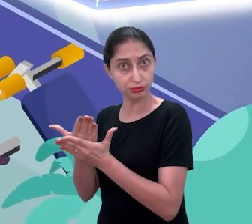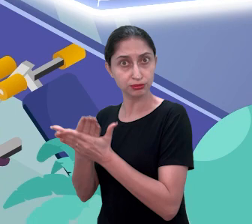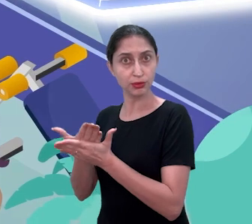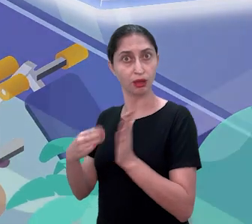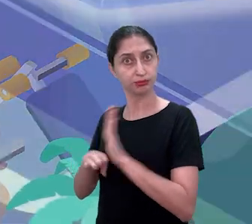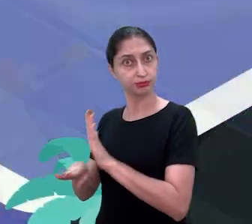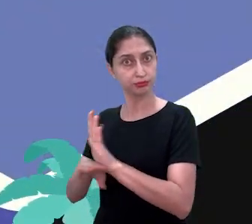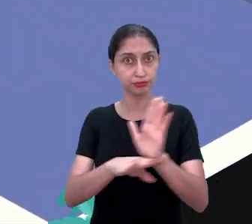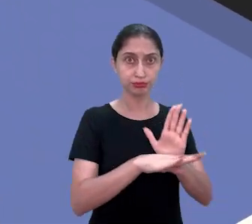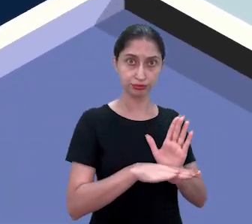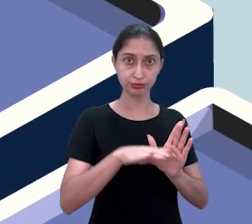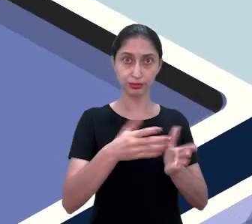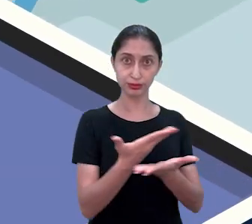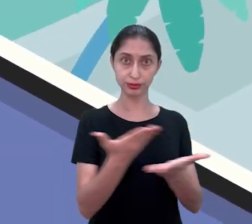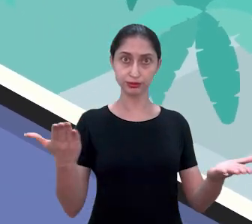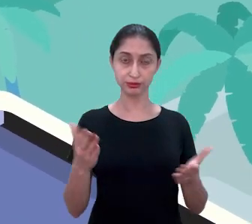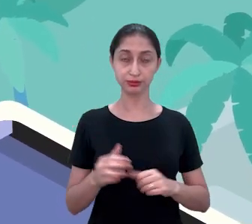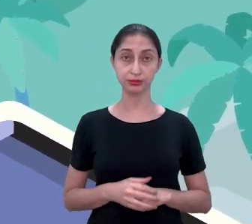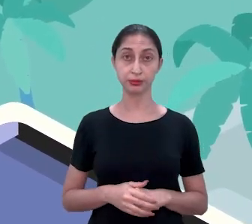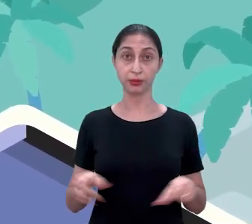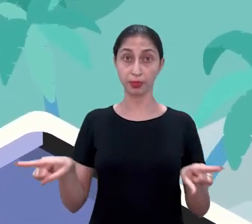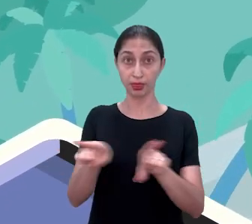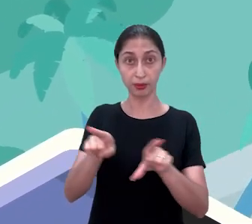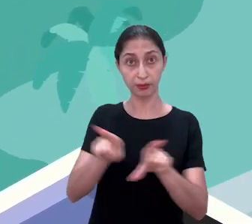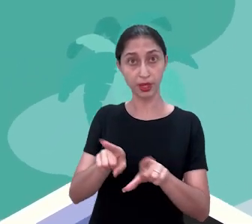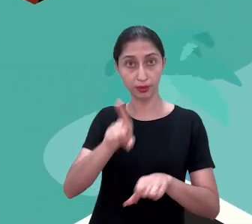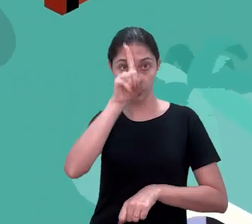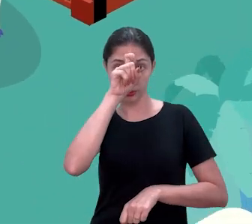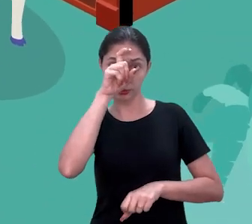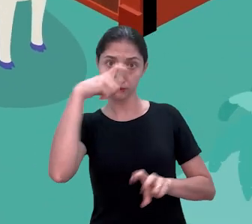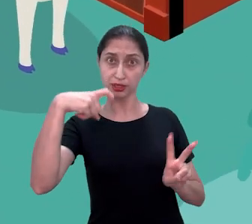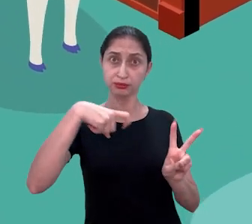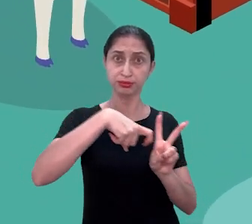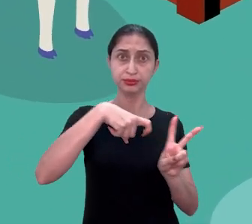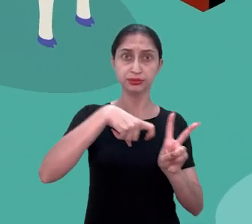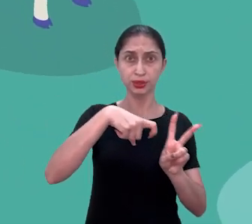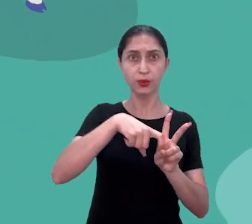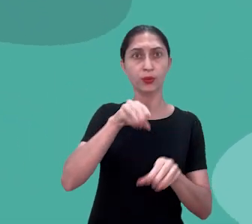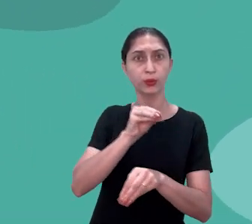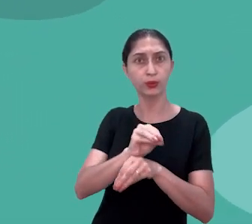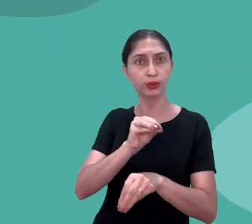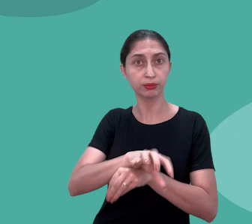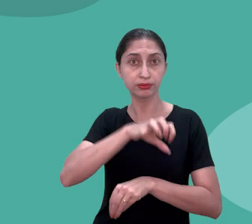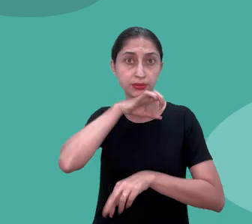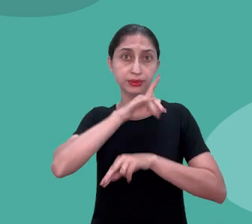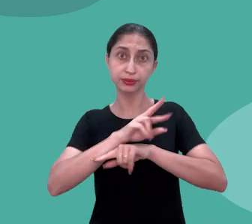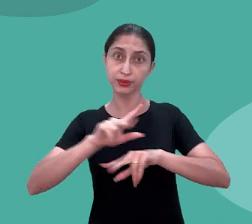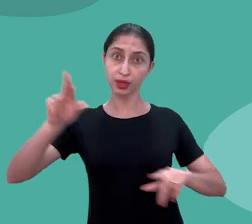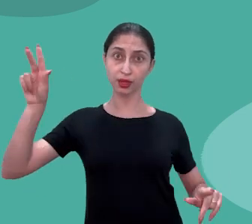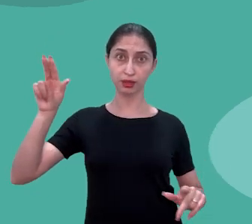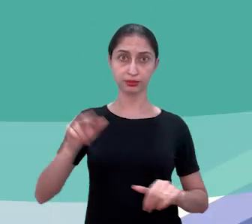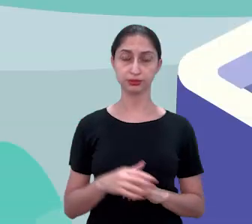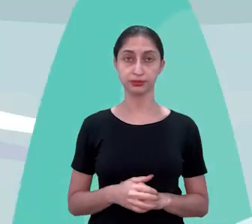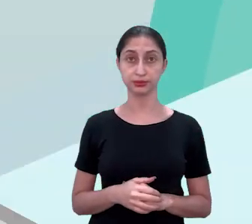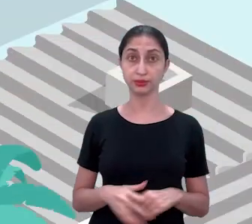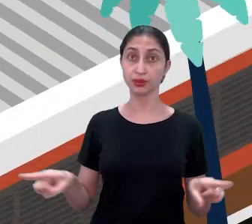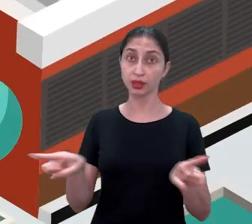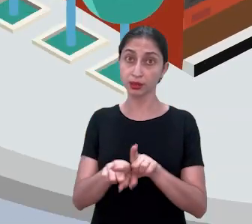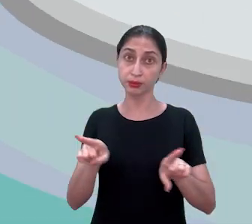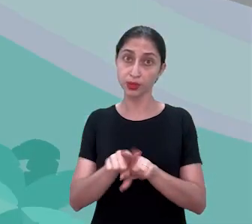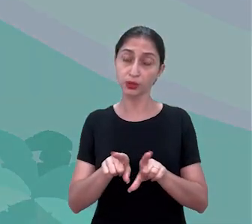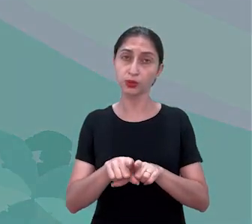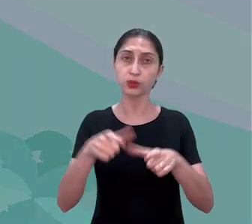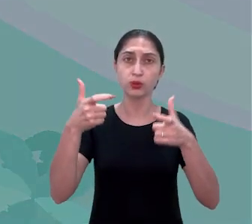educação física. O hospital veterinário, que atende do pet aos grandes animais. E o núcleo de